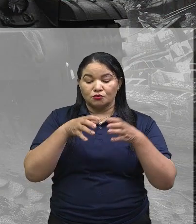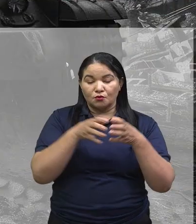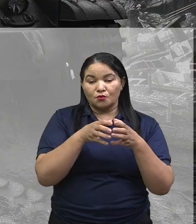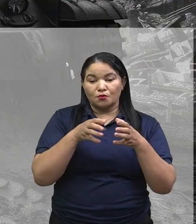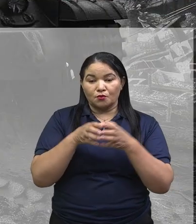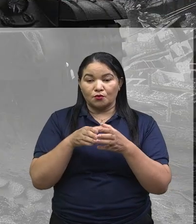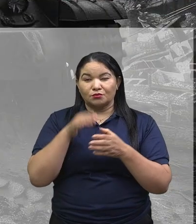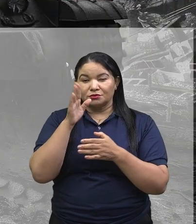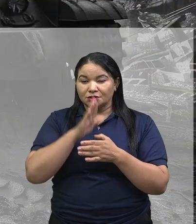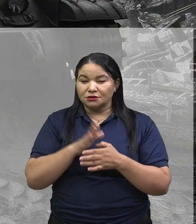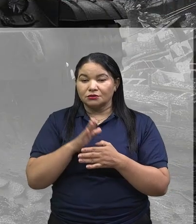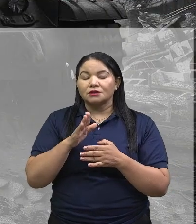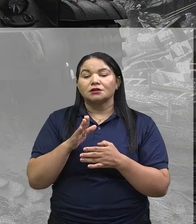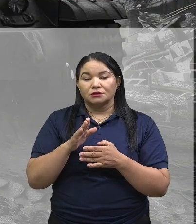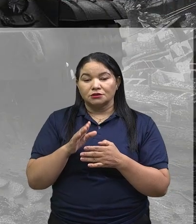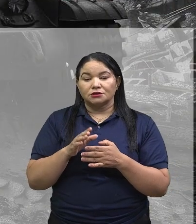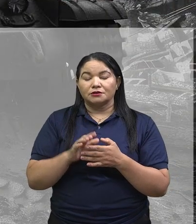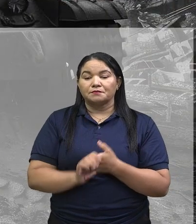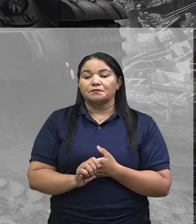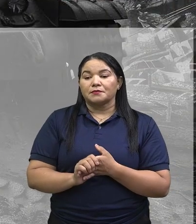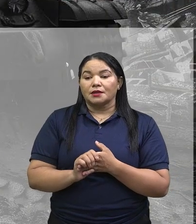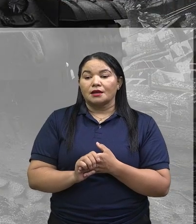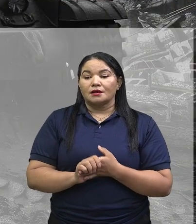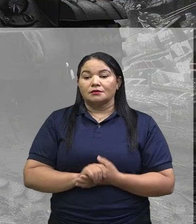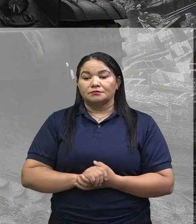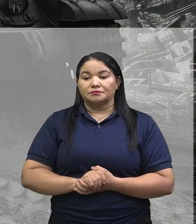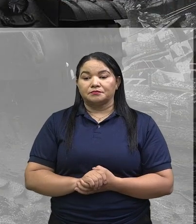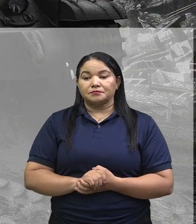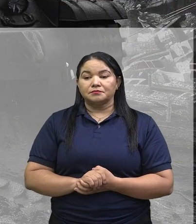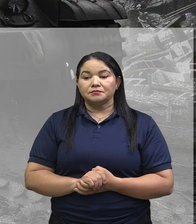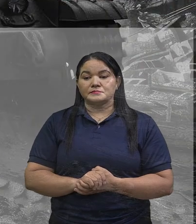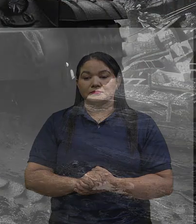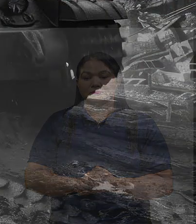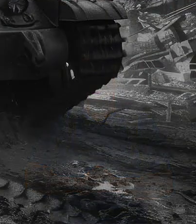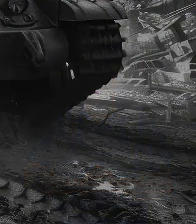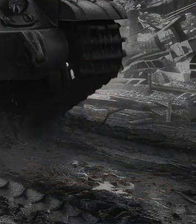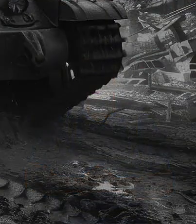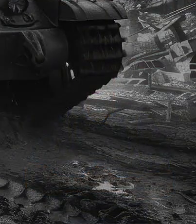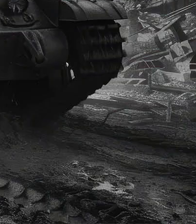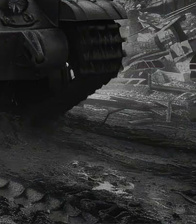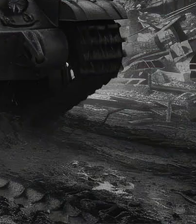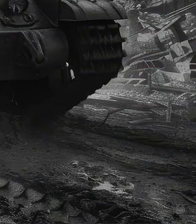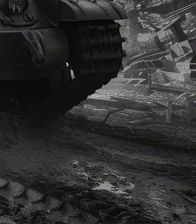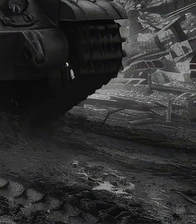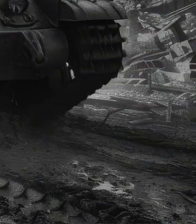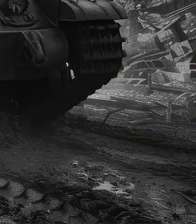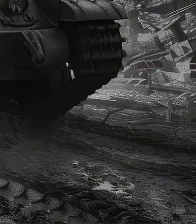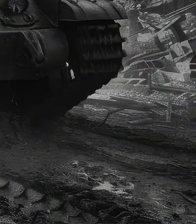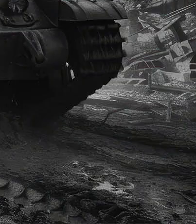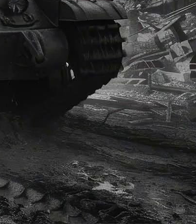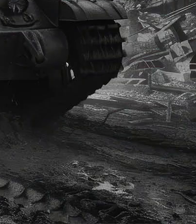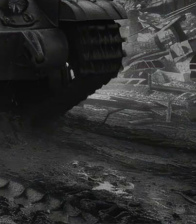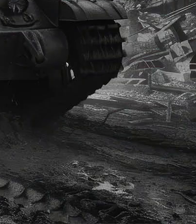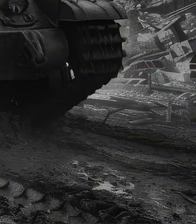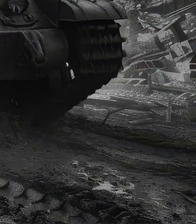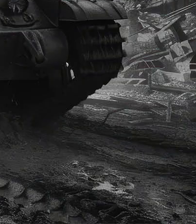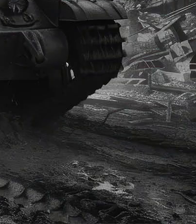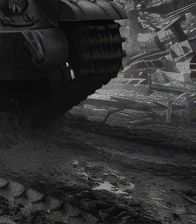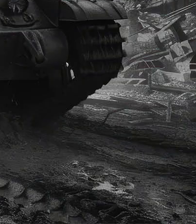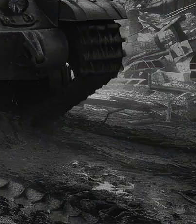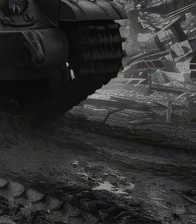nacionalismos exacerbados, né? Você tem, dentro desse contexto do início do século XX, as